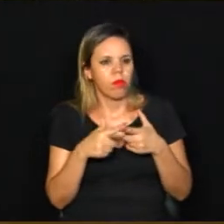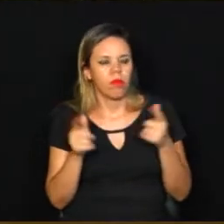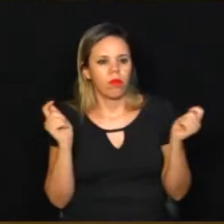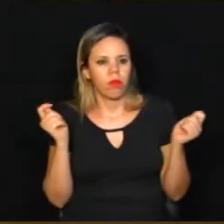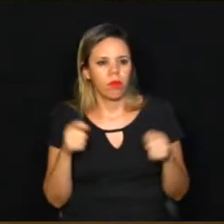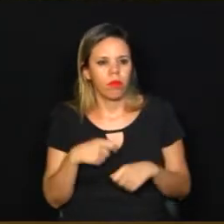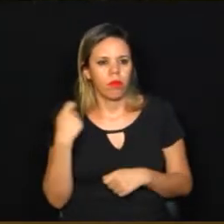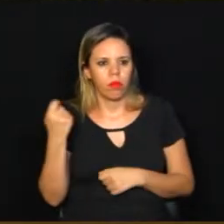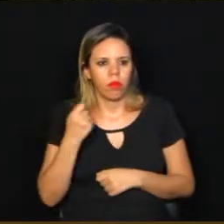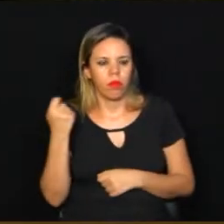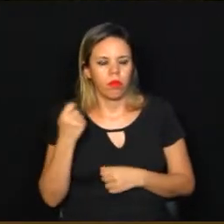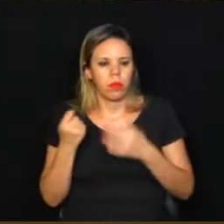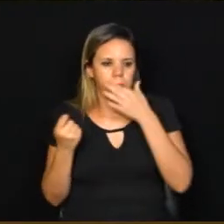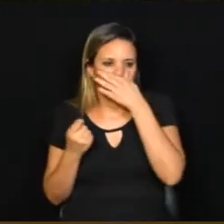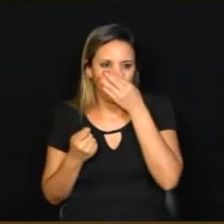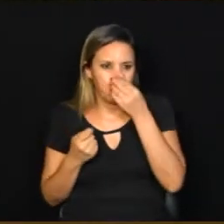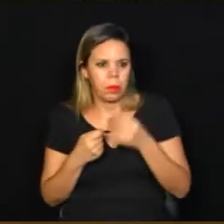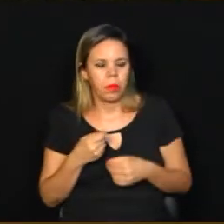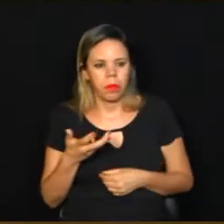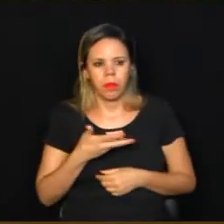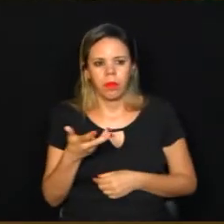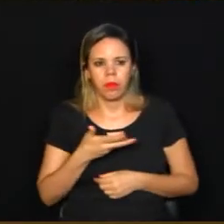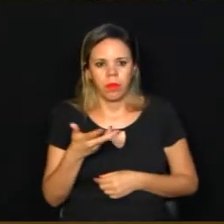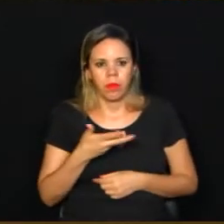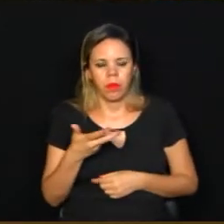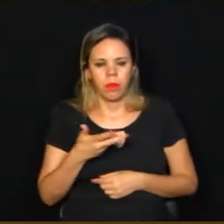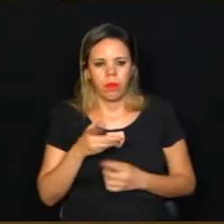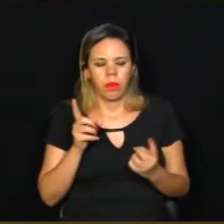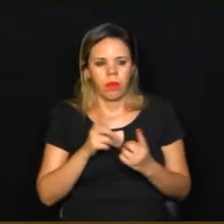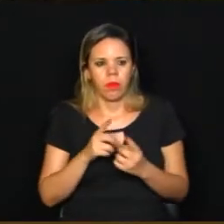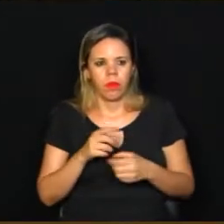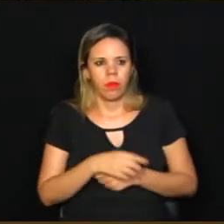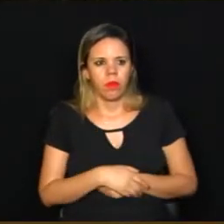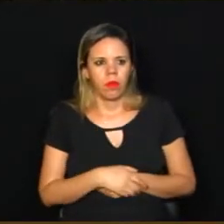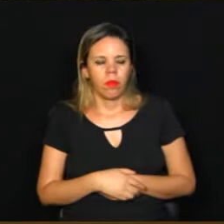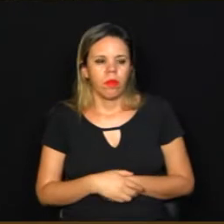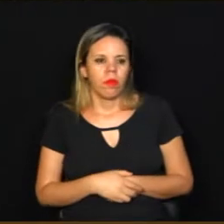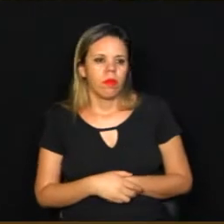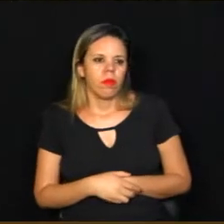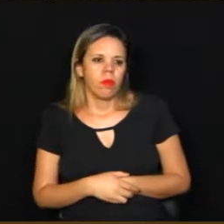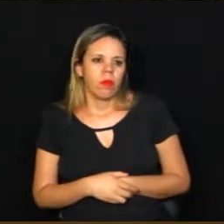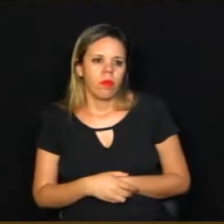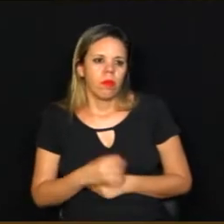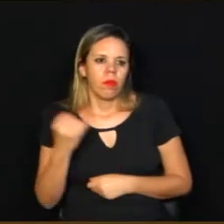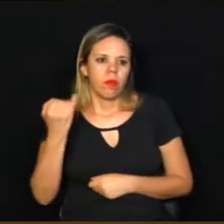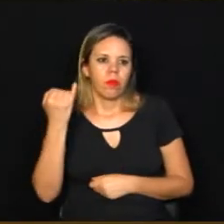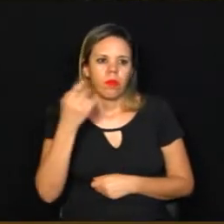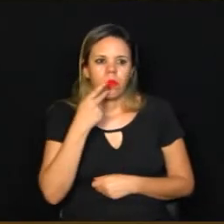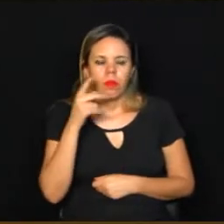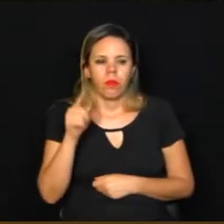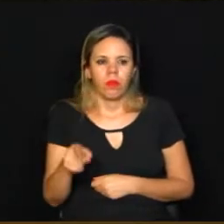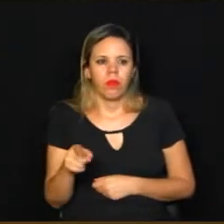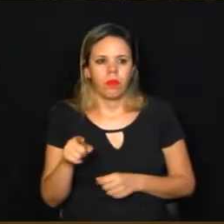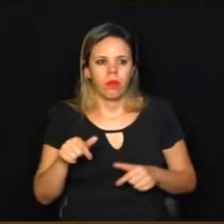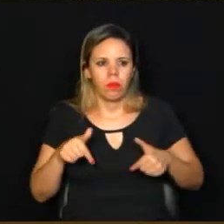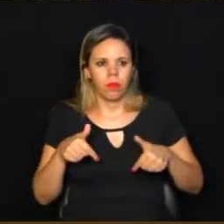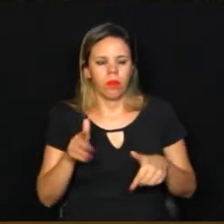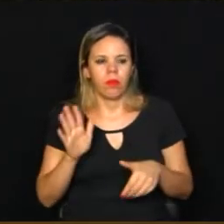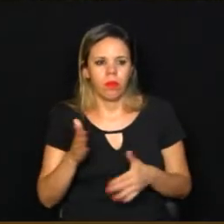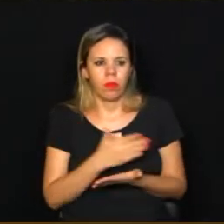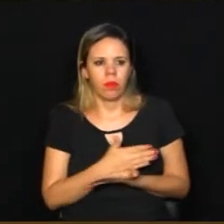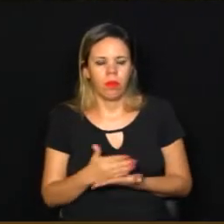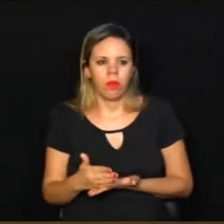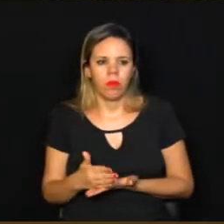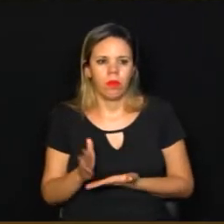possíveis graves e acelerar esse possível atendimento. E é importante dizer que essa ação ela já iniciou,